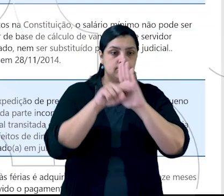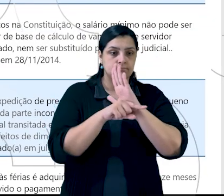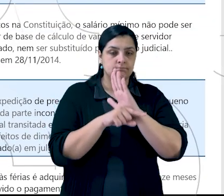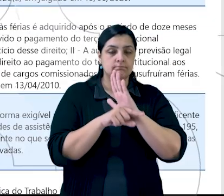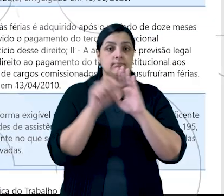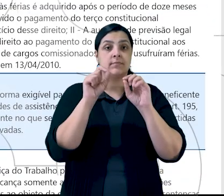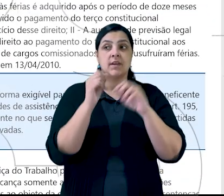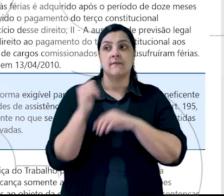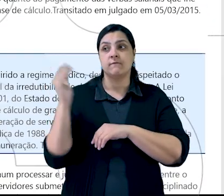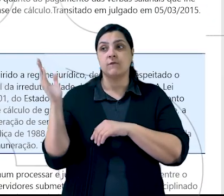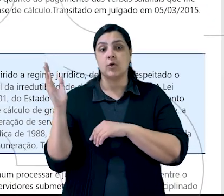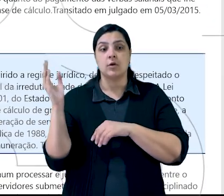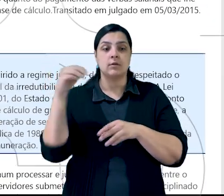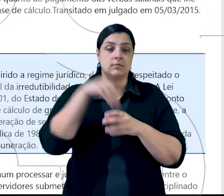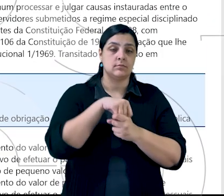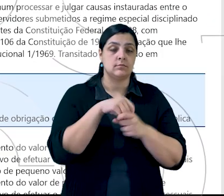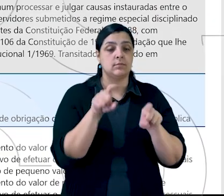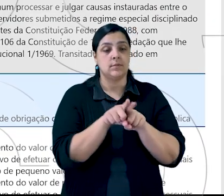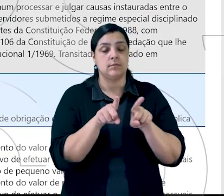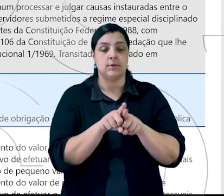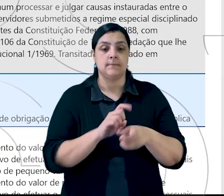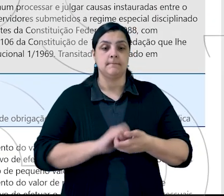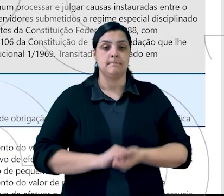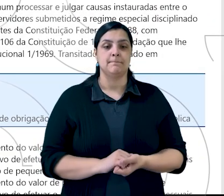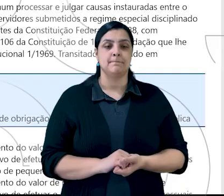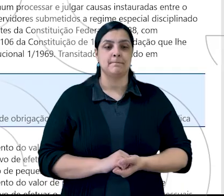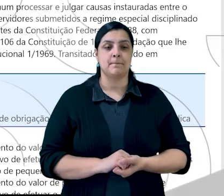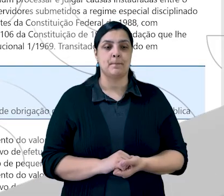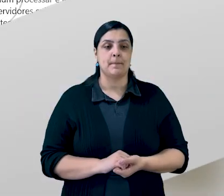a pesquisa pelo público externo e interno.